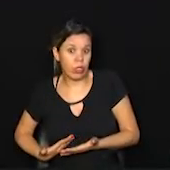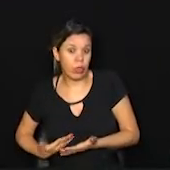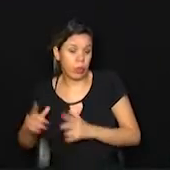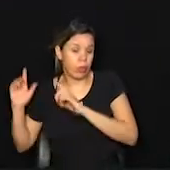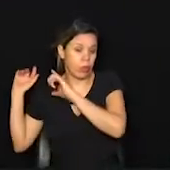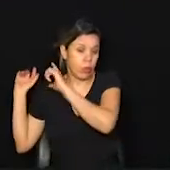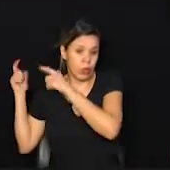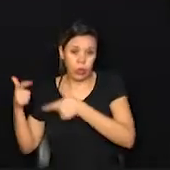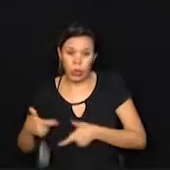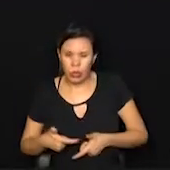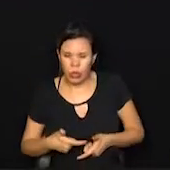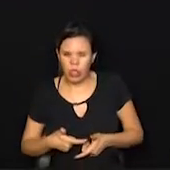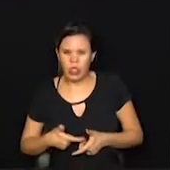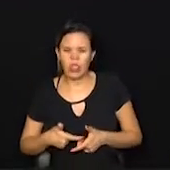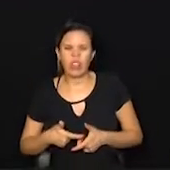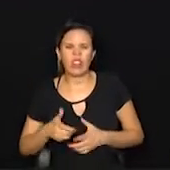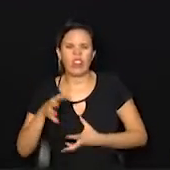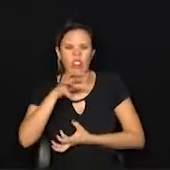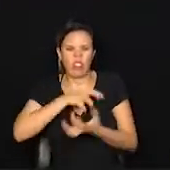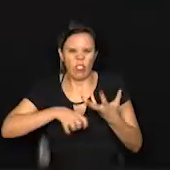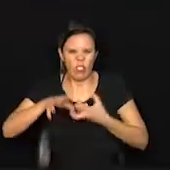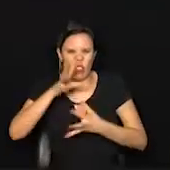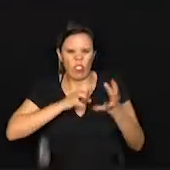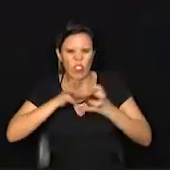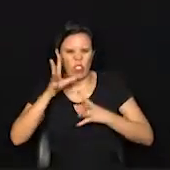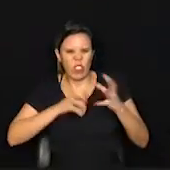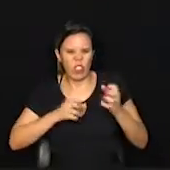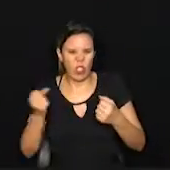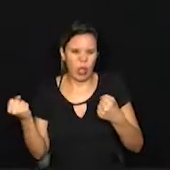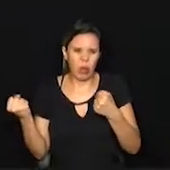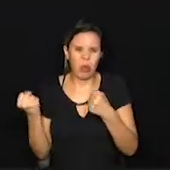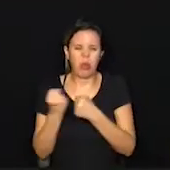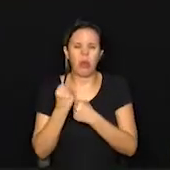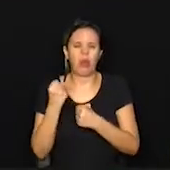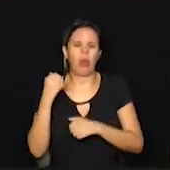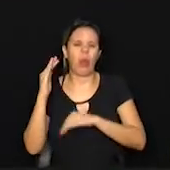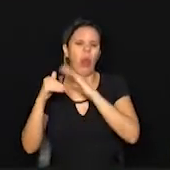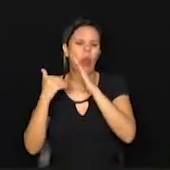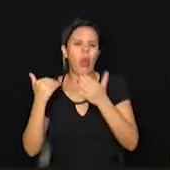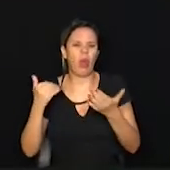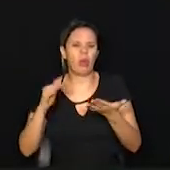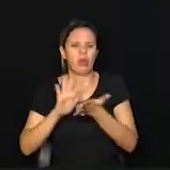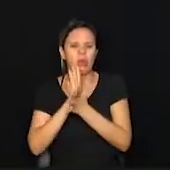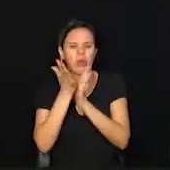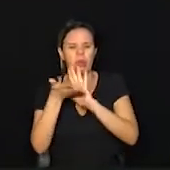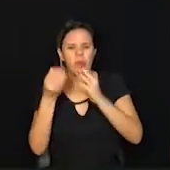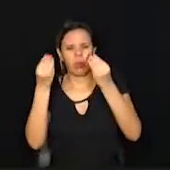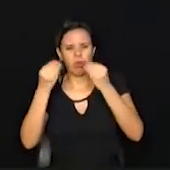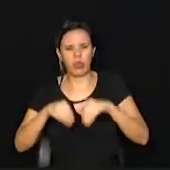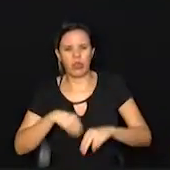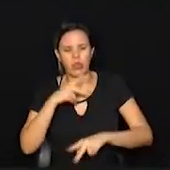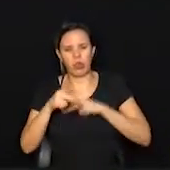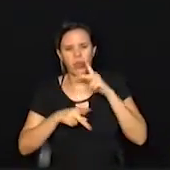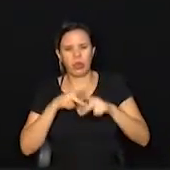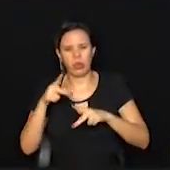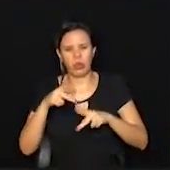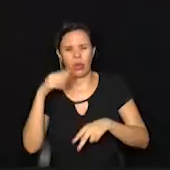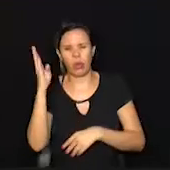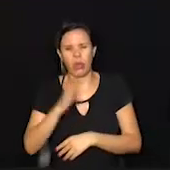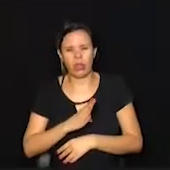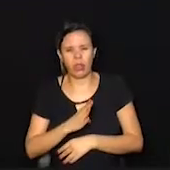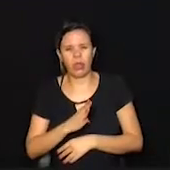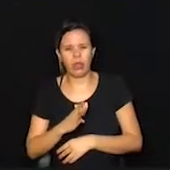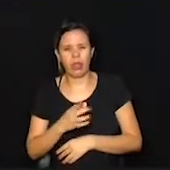conservador e entrevista que apoiou um tipo de desenvolvimento que fez mal para o povo brasileiro a história Teria sido melhor